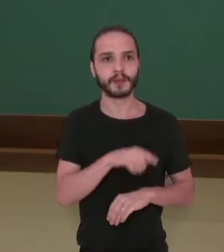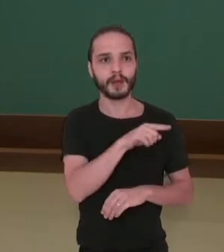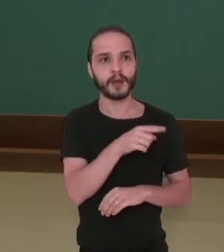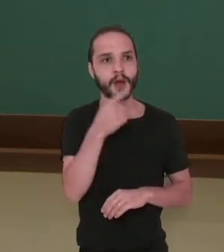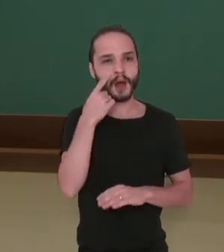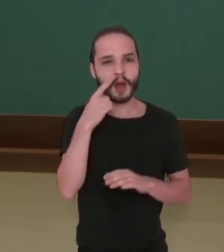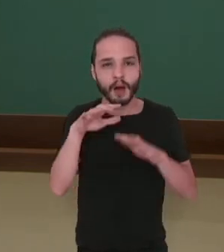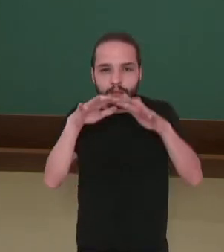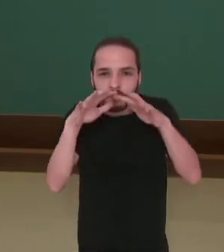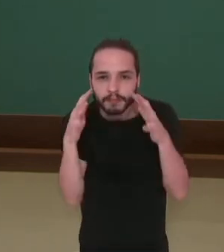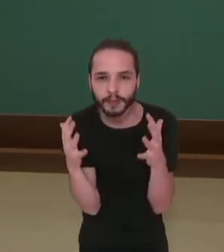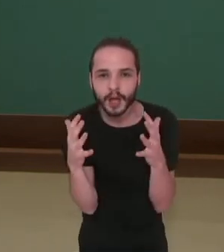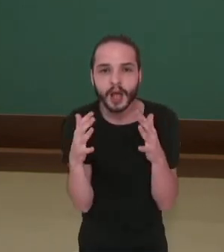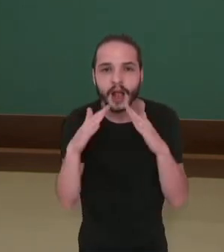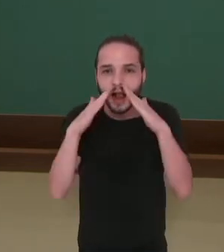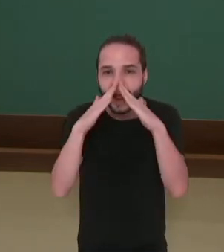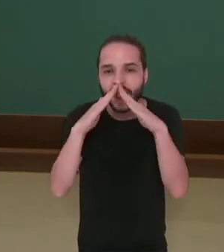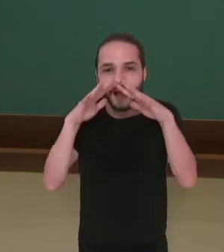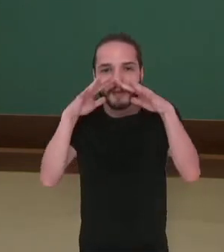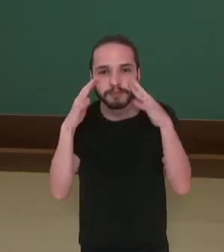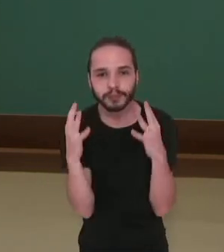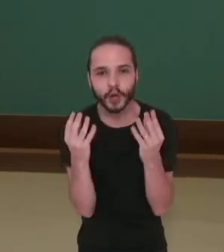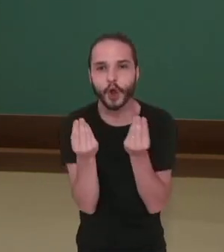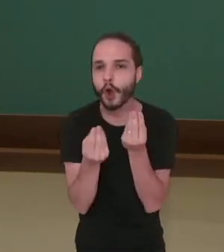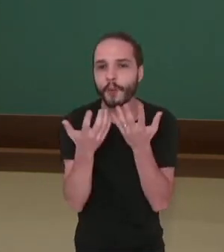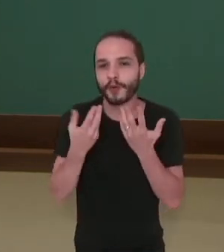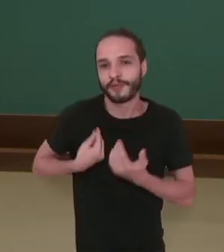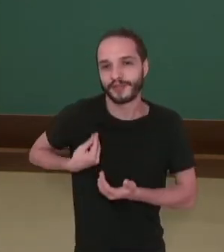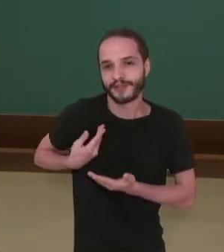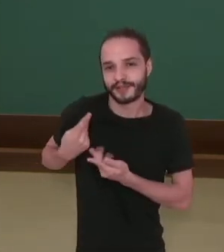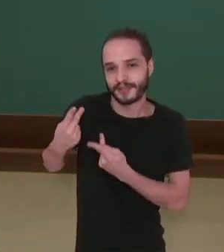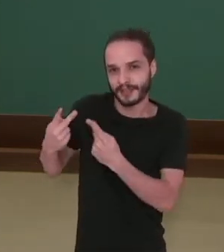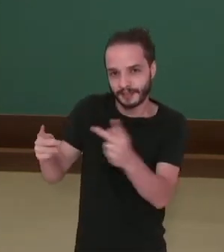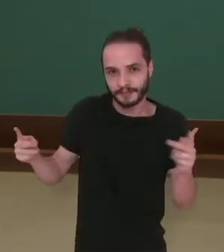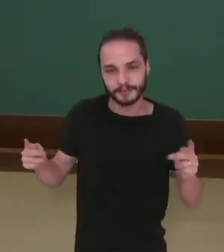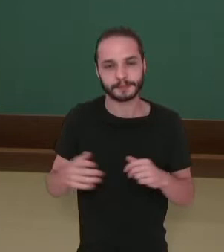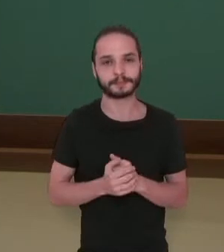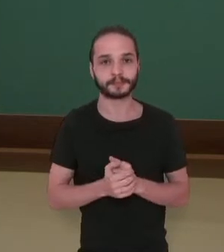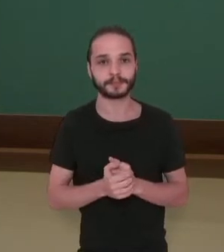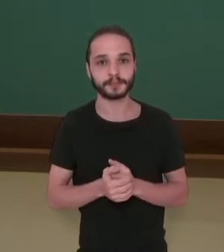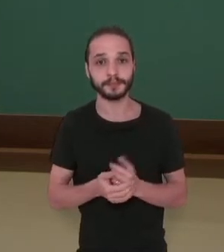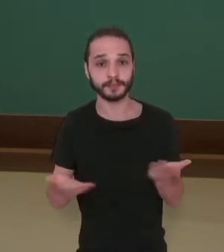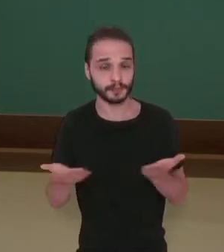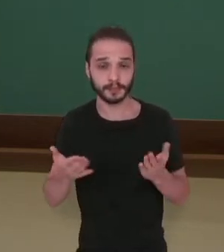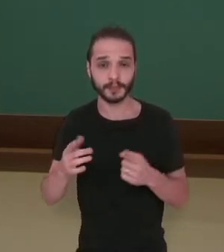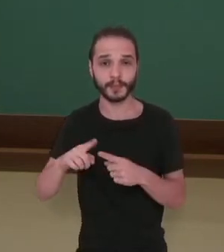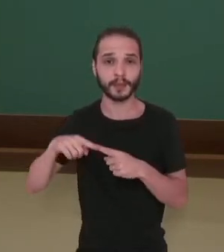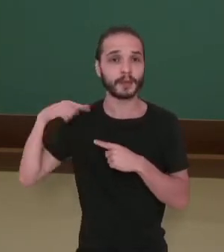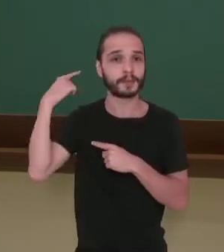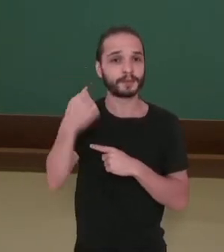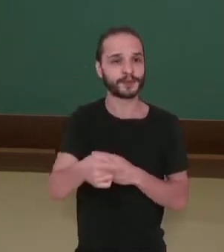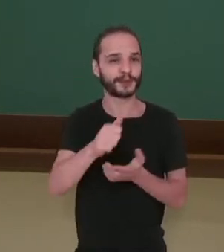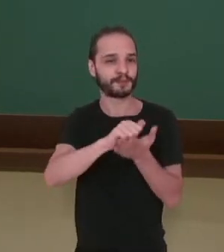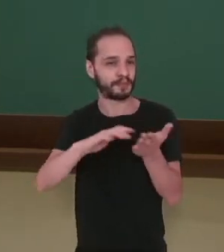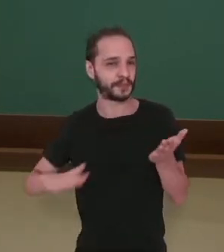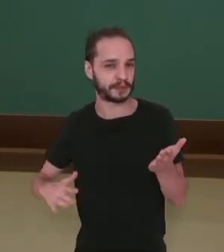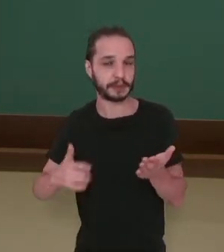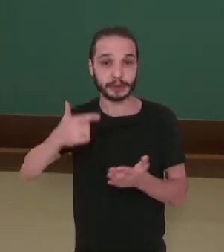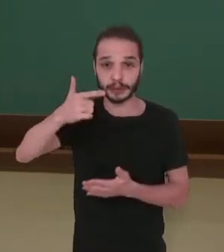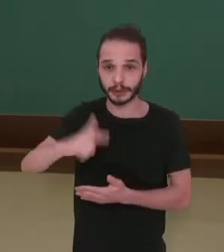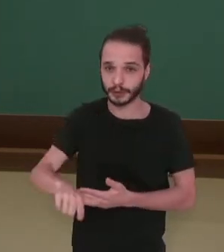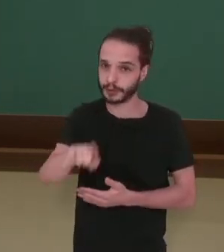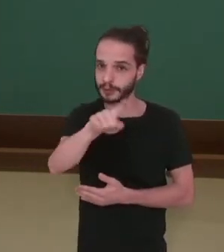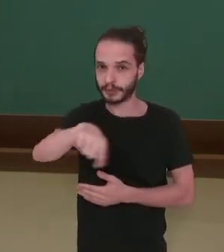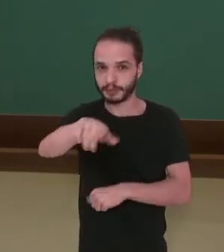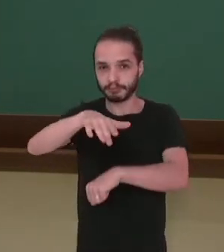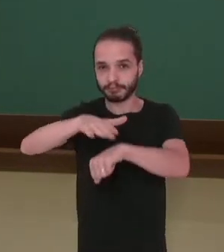iglus dos esquimós, como eles viviam, né? Vamos para a próxima atividade? Novamente, copiem no